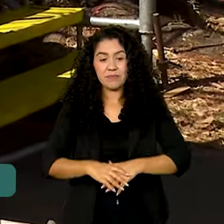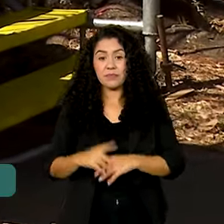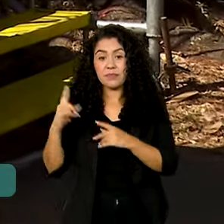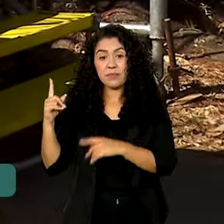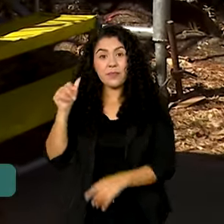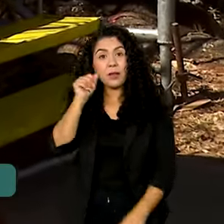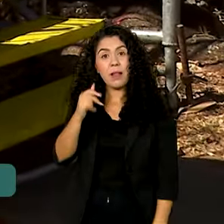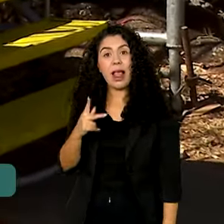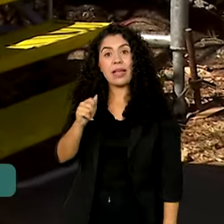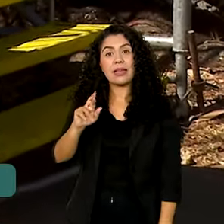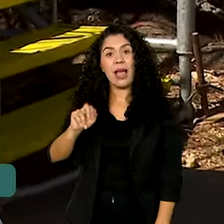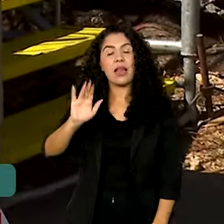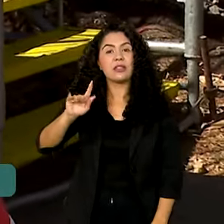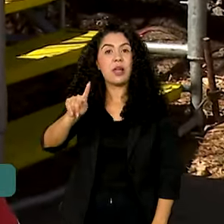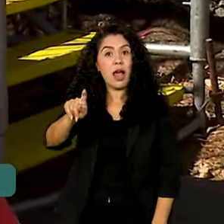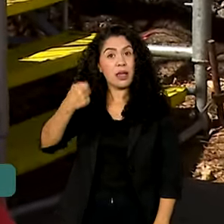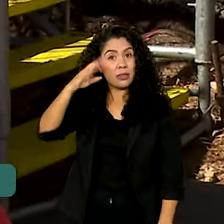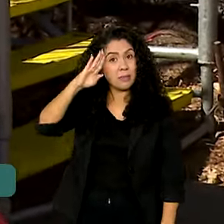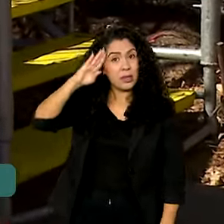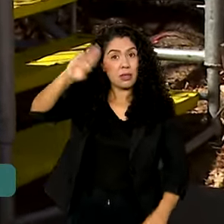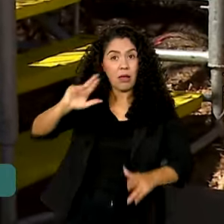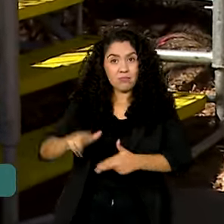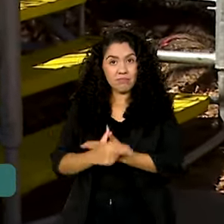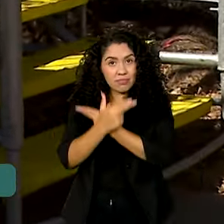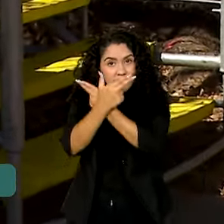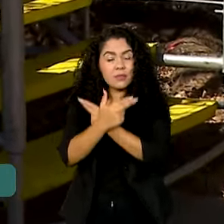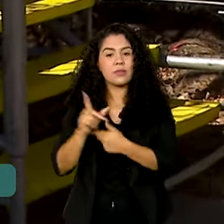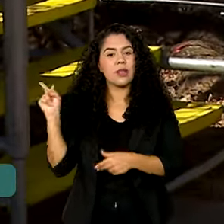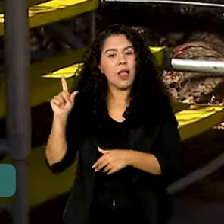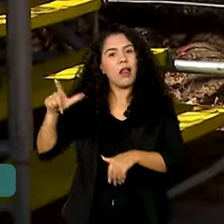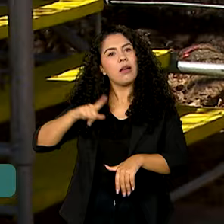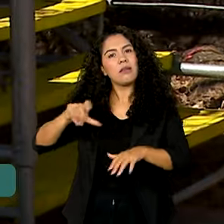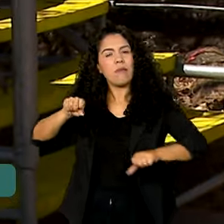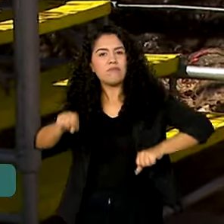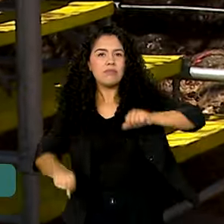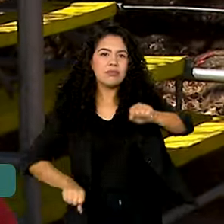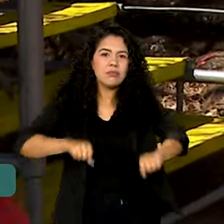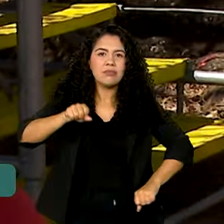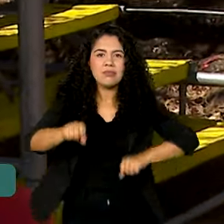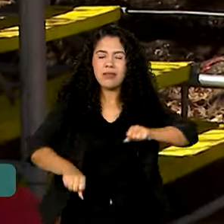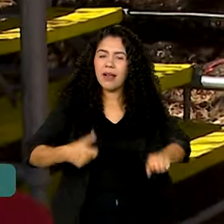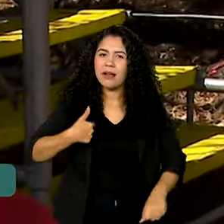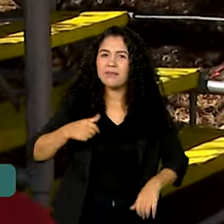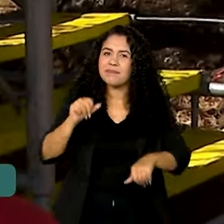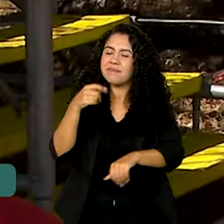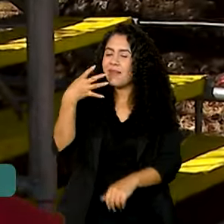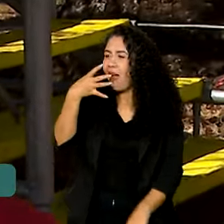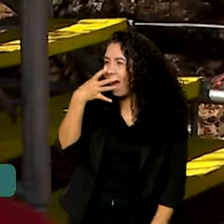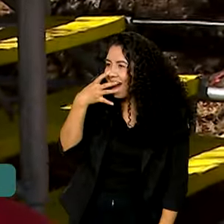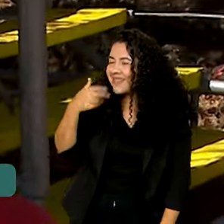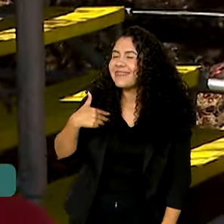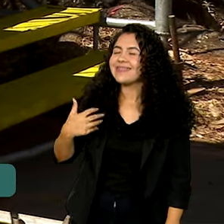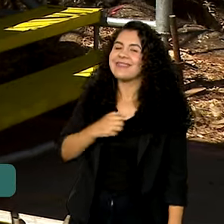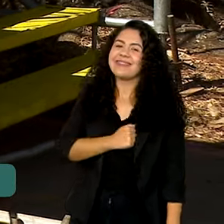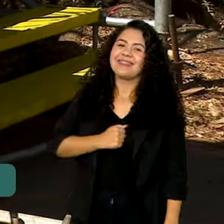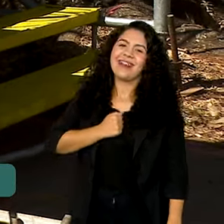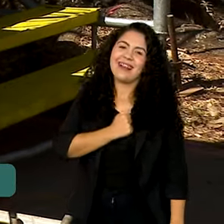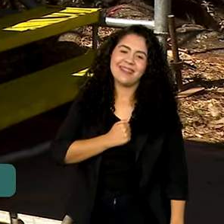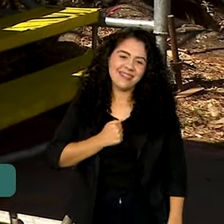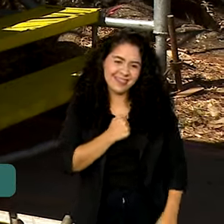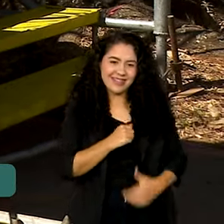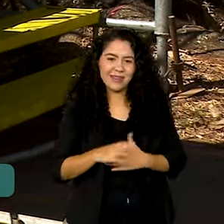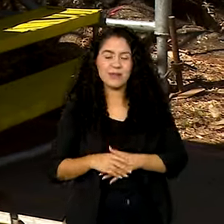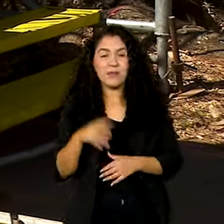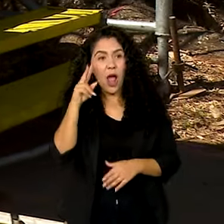foi militar da aeronáutica. No ensaio, estava passando de bicicleta e parou para matar as saudades. Ver toda